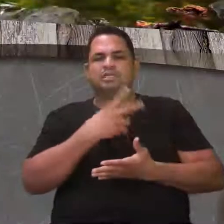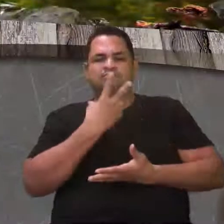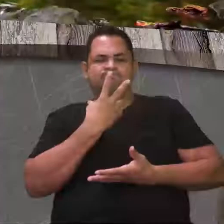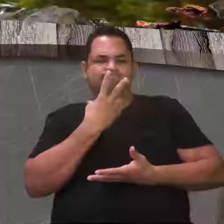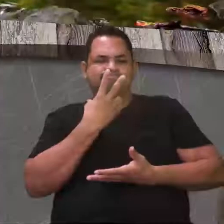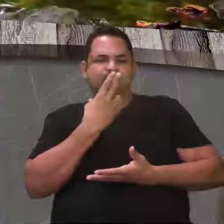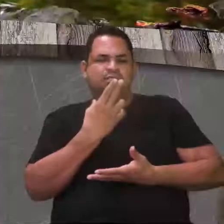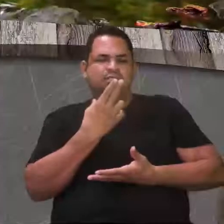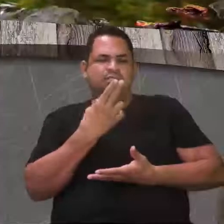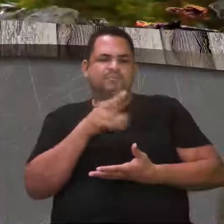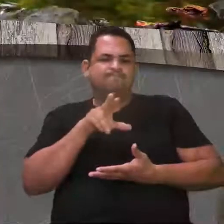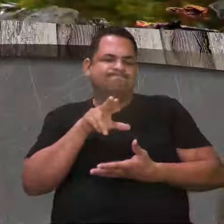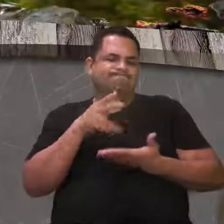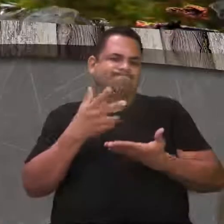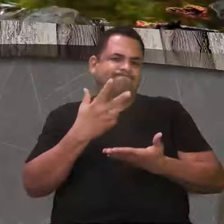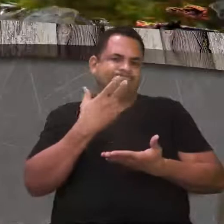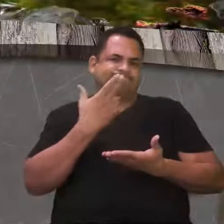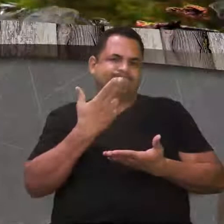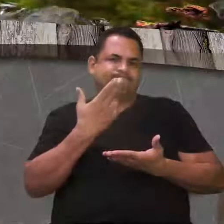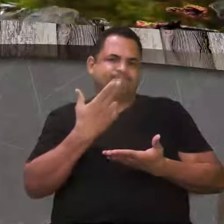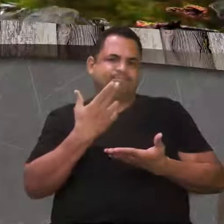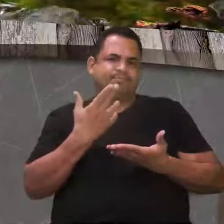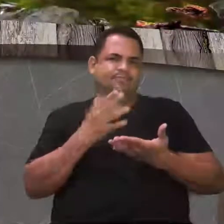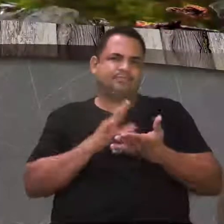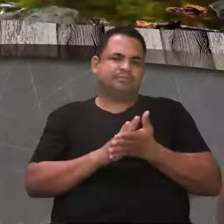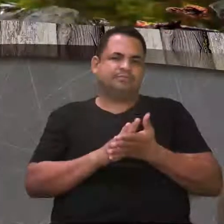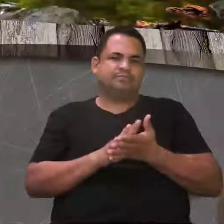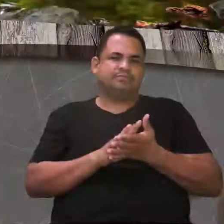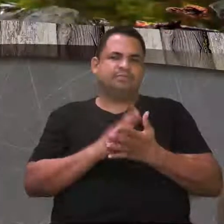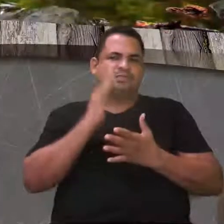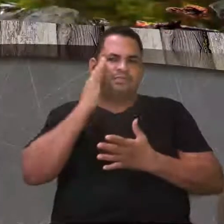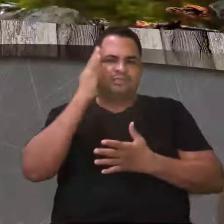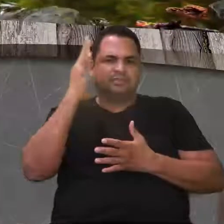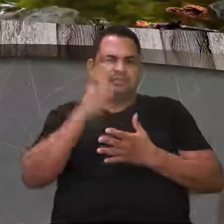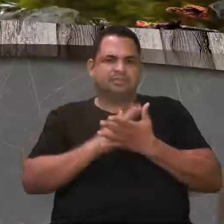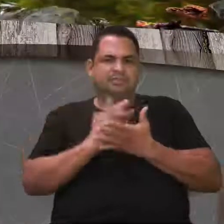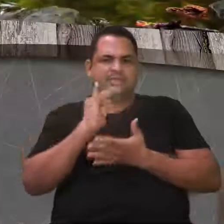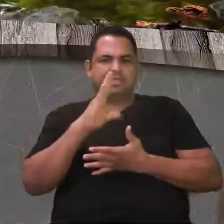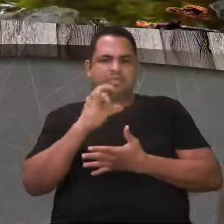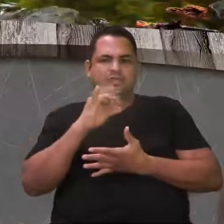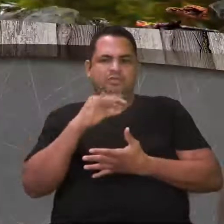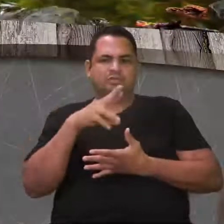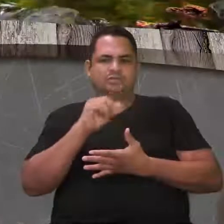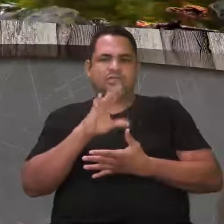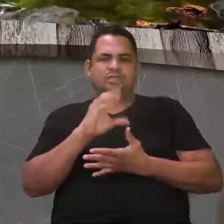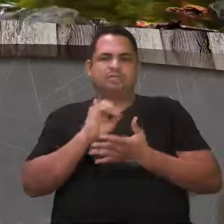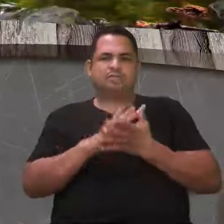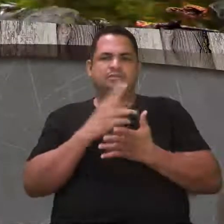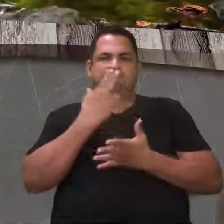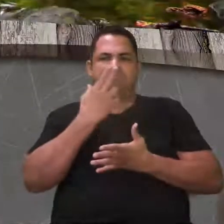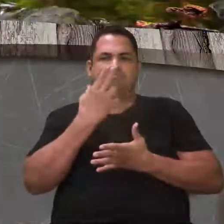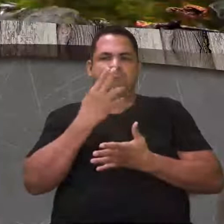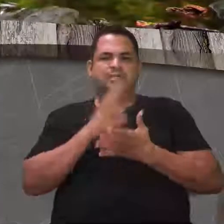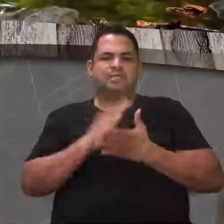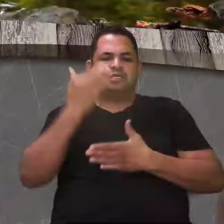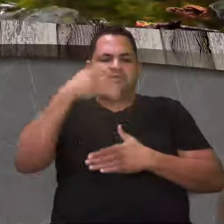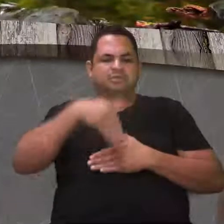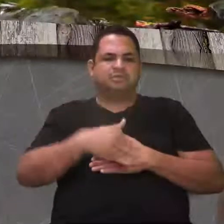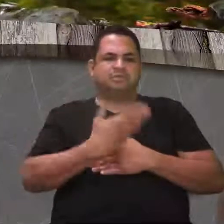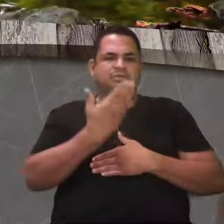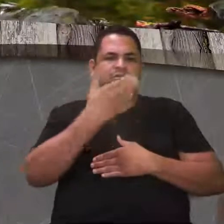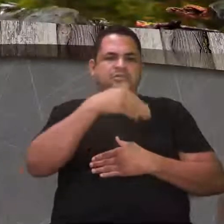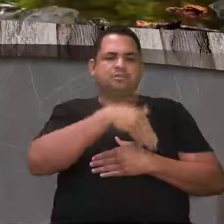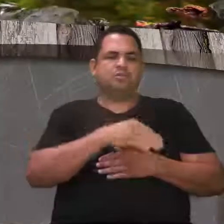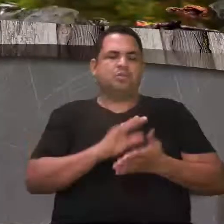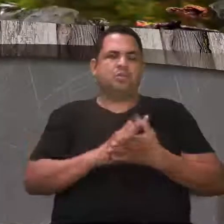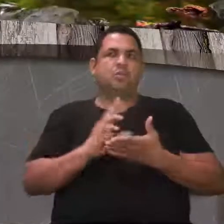entre si. Vai imaginar que esse ictiosauro parece um golfinho ou parece